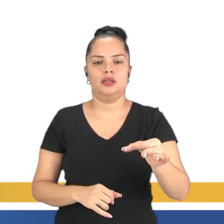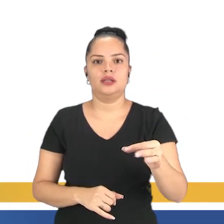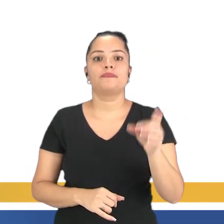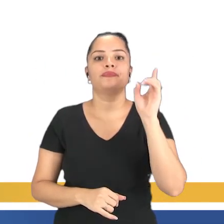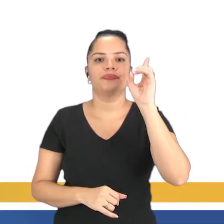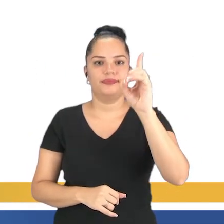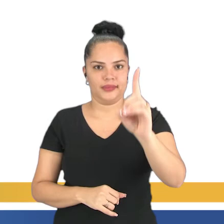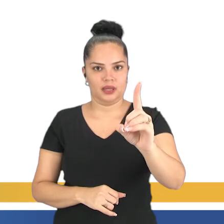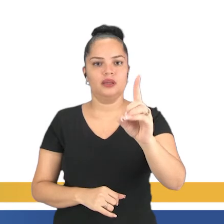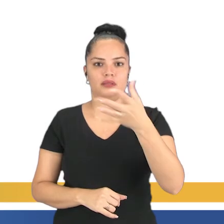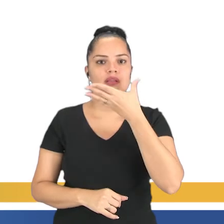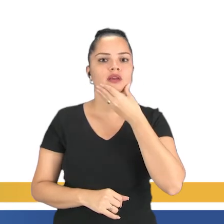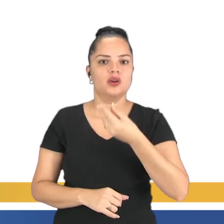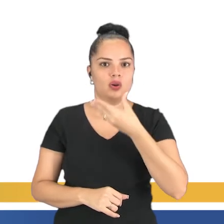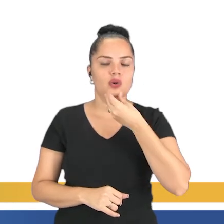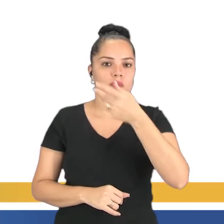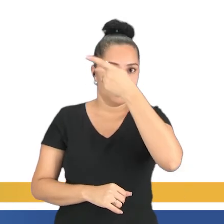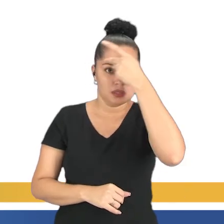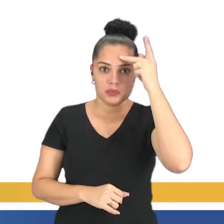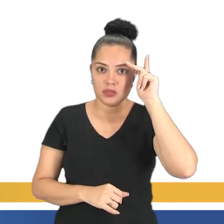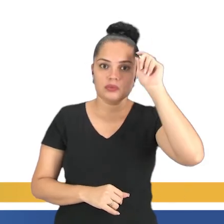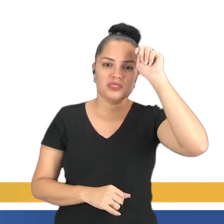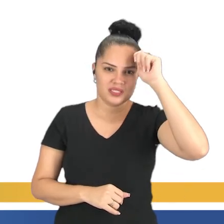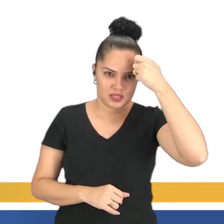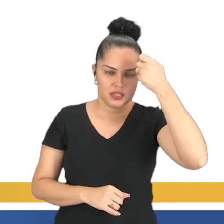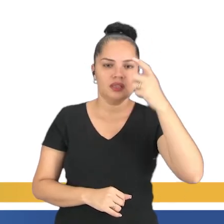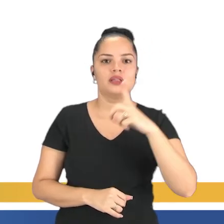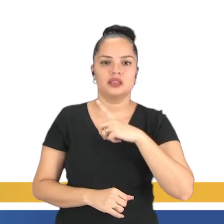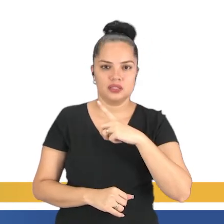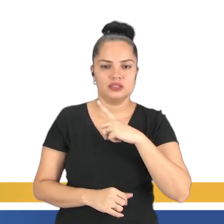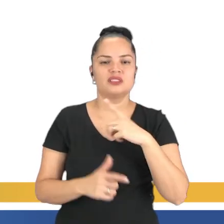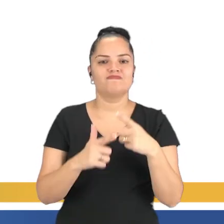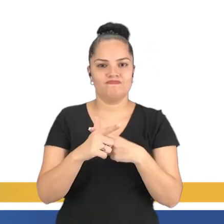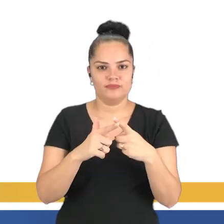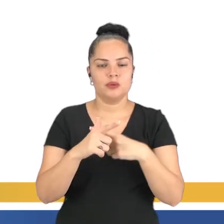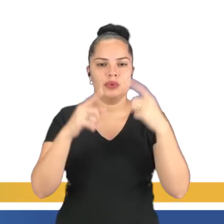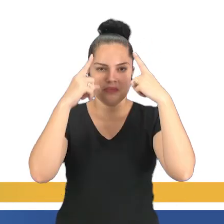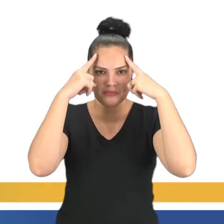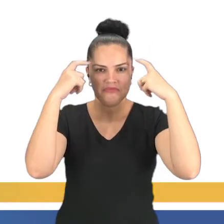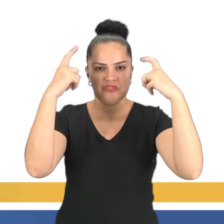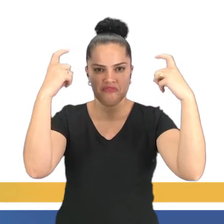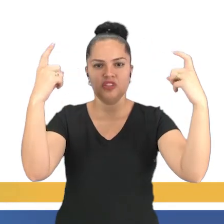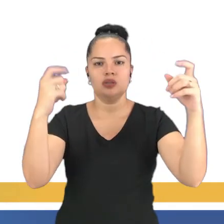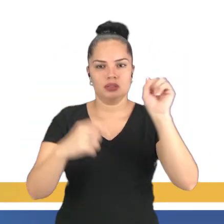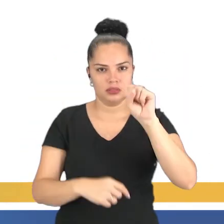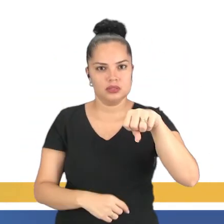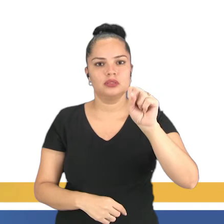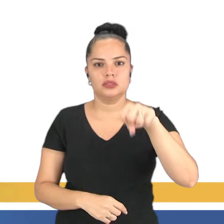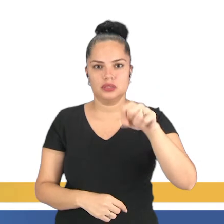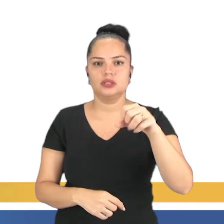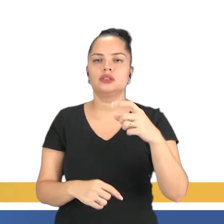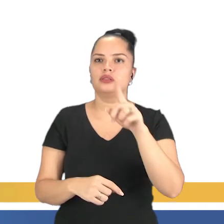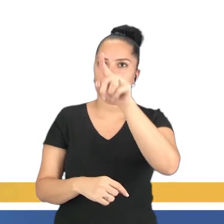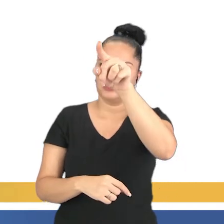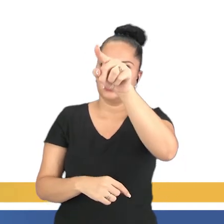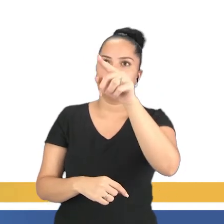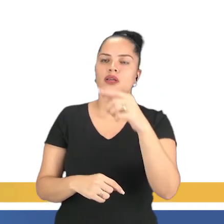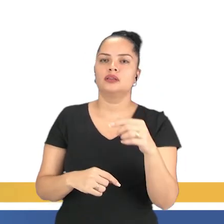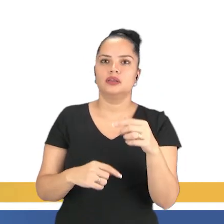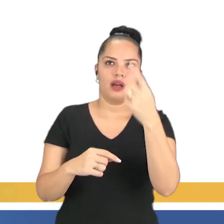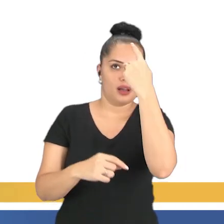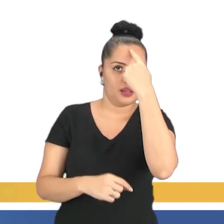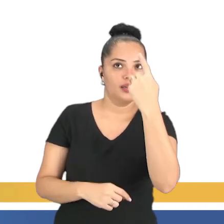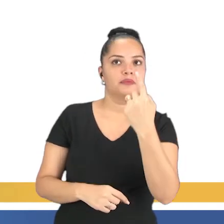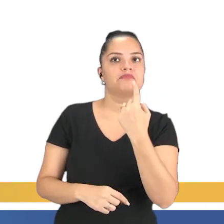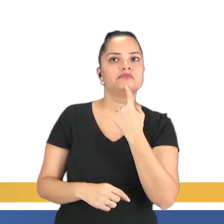mesmo, a letra D. Homens de pele negra foram as maiores vítimas de violência. E olha a nossa comprovação aqui no nosso